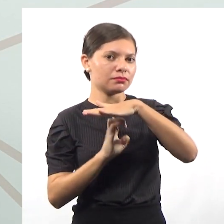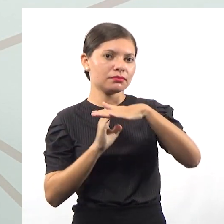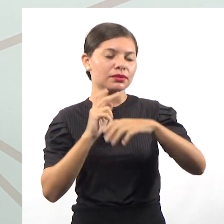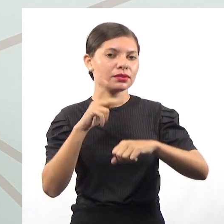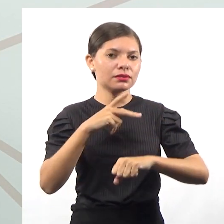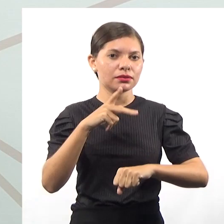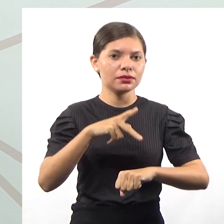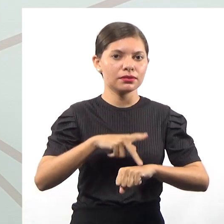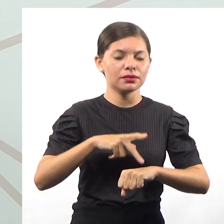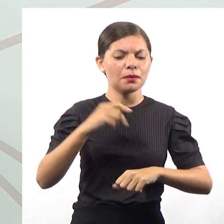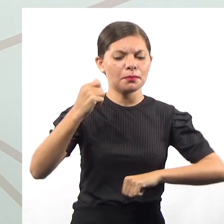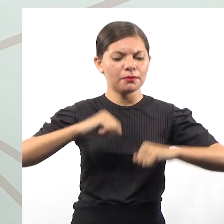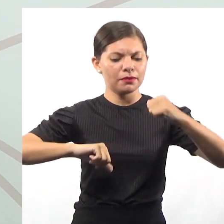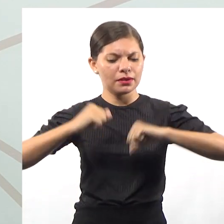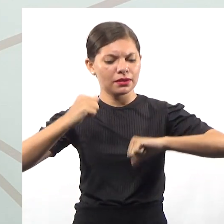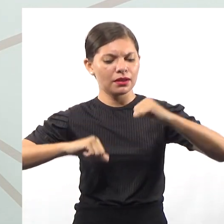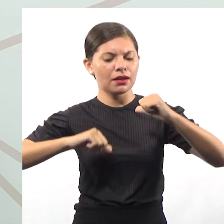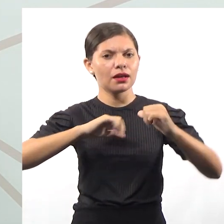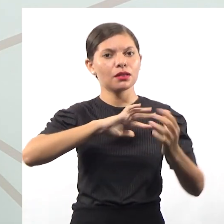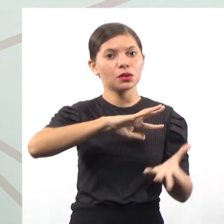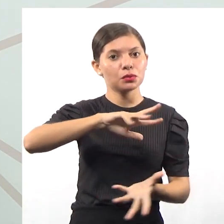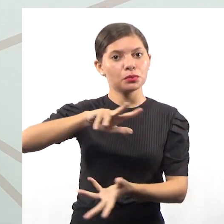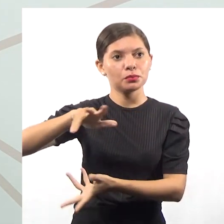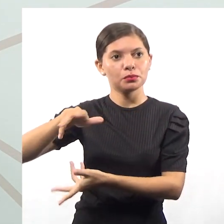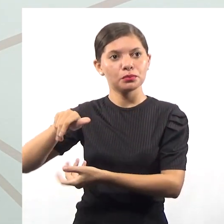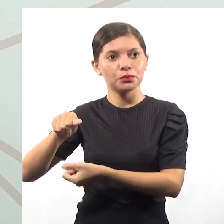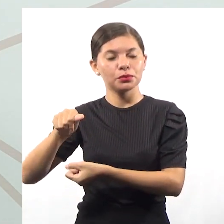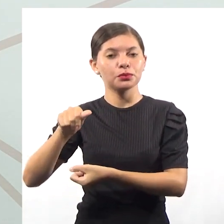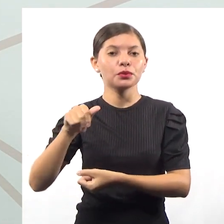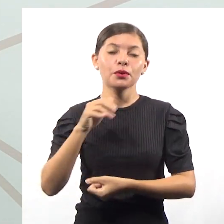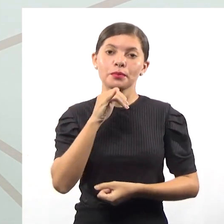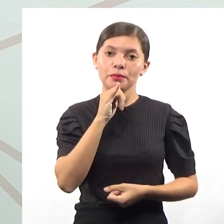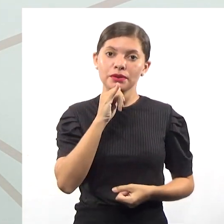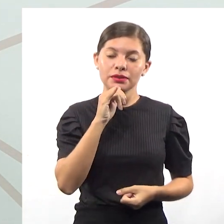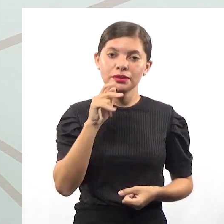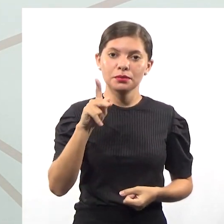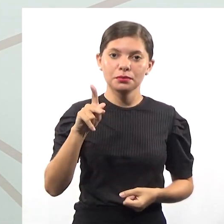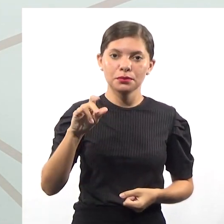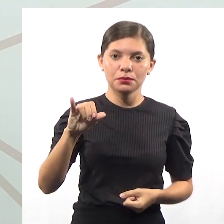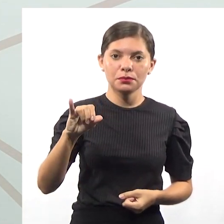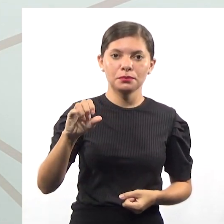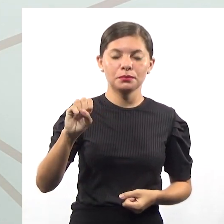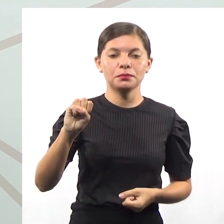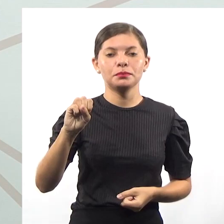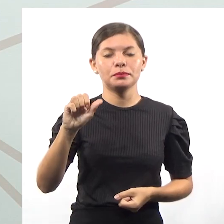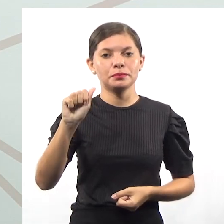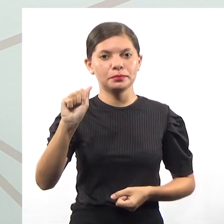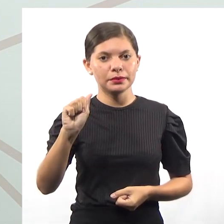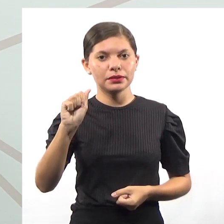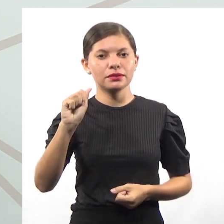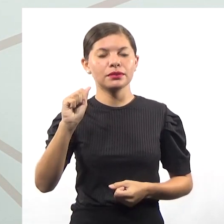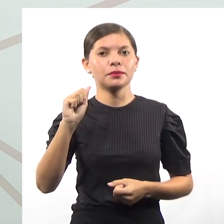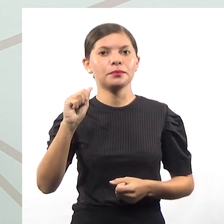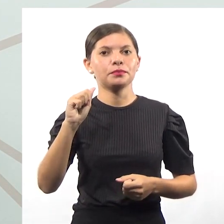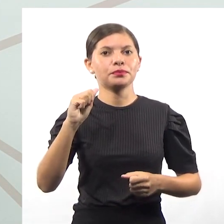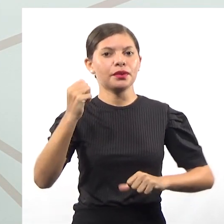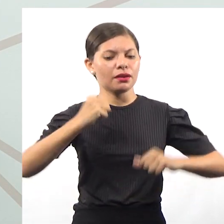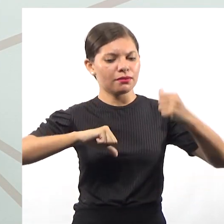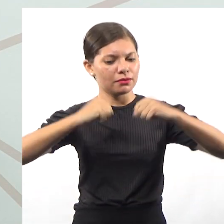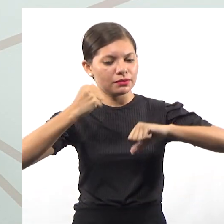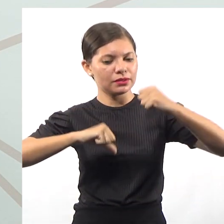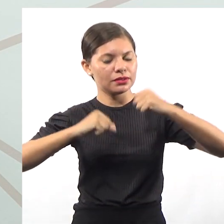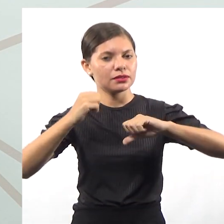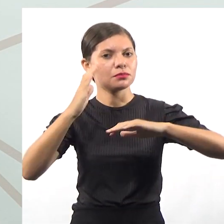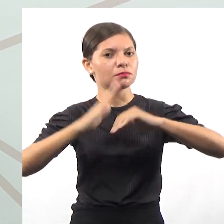avaliar os sistemas educacionais em todo o mundo, como o PISA, por exemplo, que é um programa de avaliação dessas competências